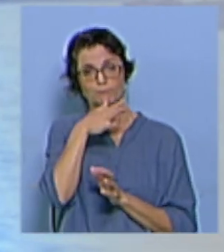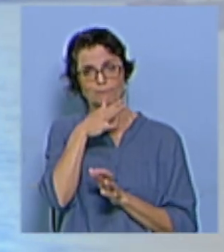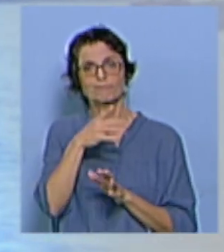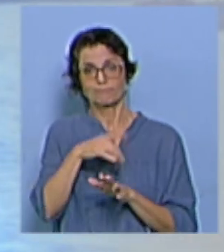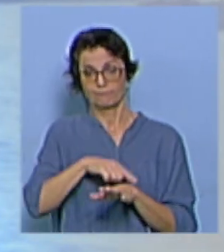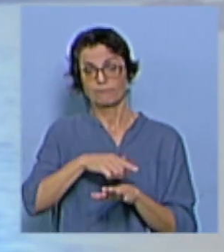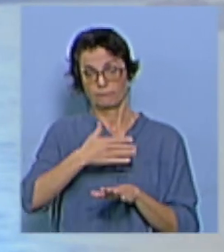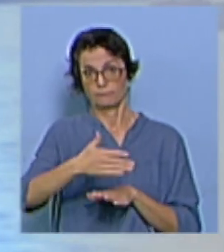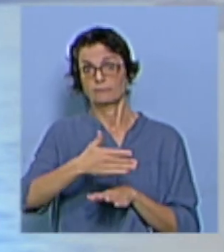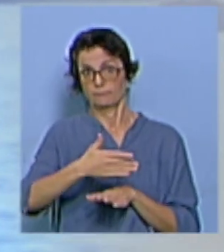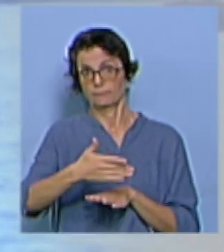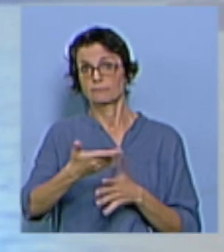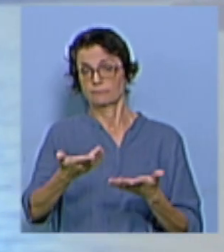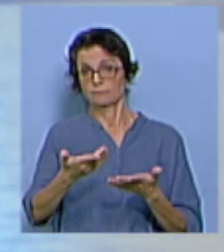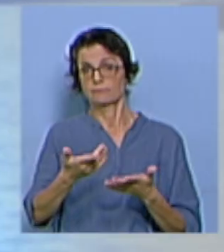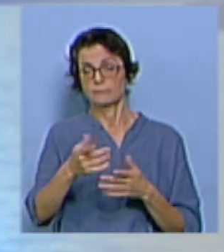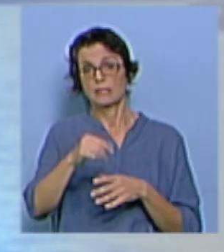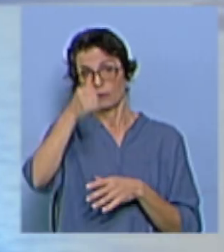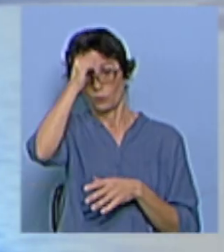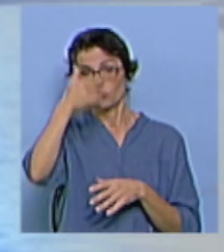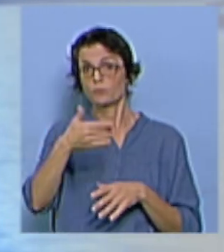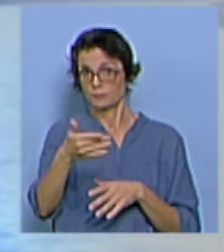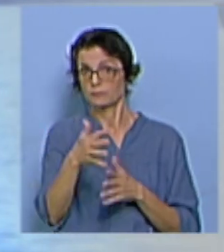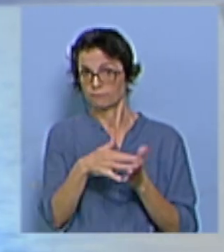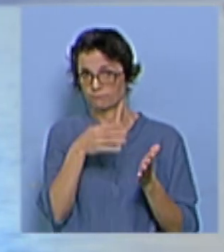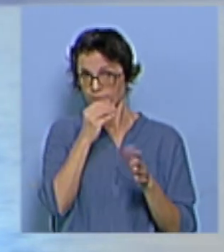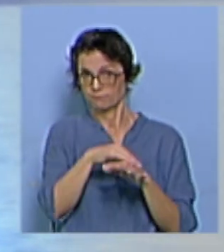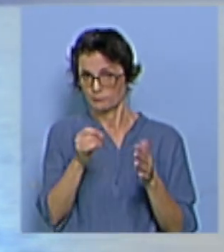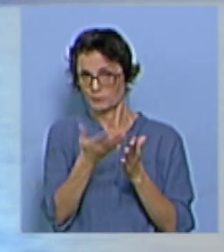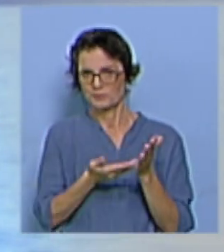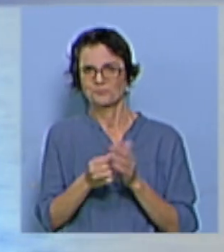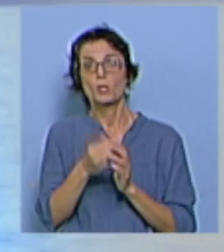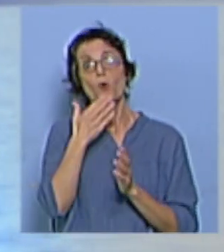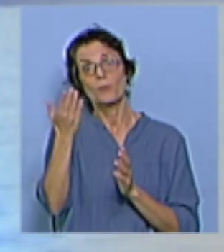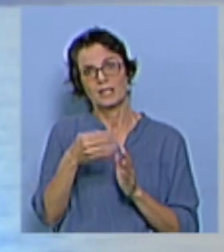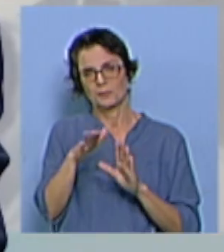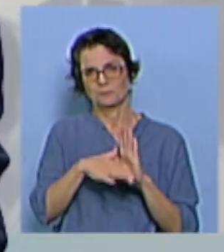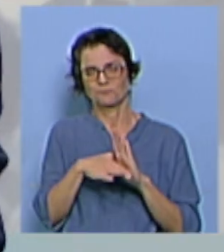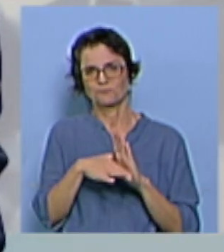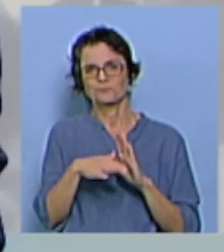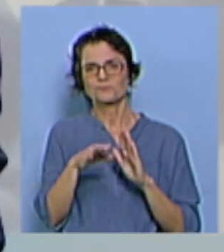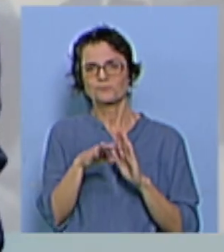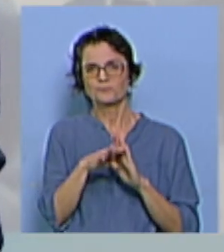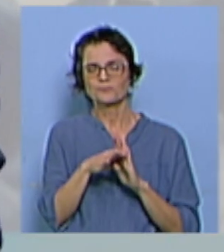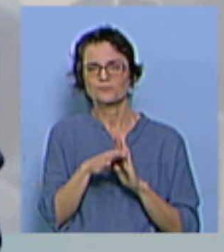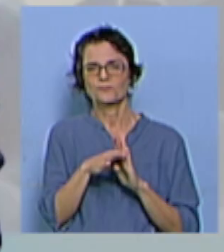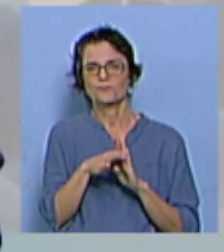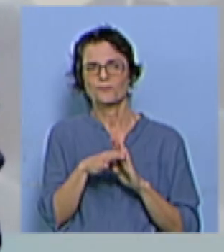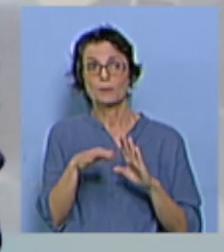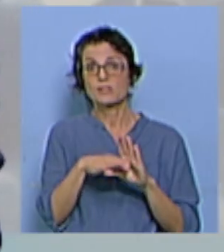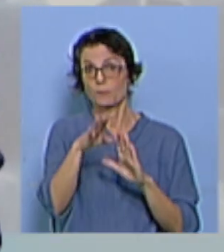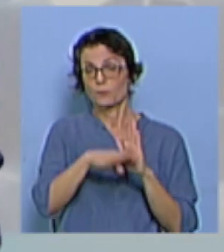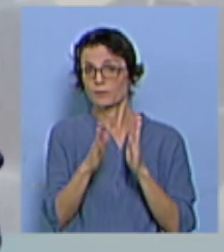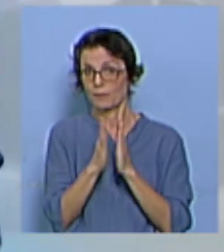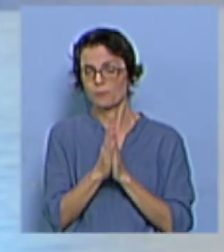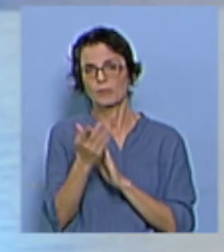oportunidade de recordar nas Eucaristias deste domingo. Padre Hugo, muito obrigado por ter estado aqui no programa Eclésia a apresentar esse projeto na